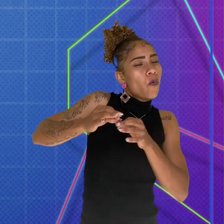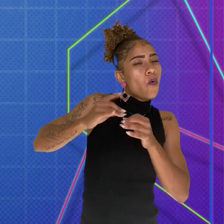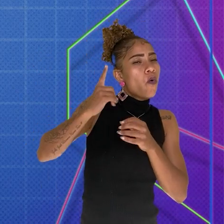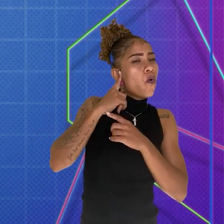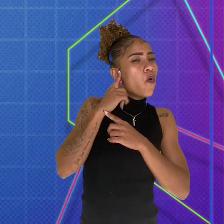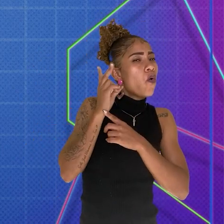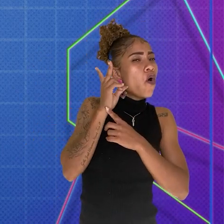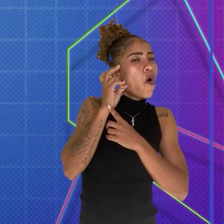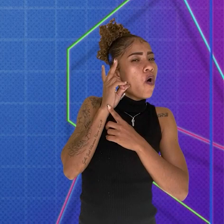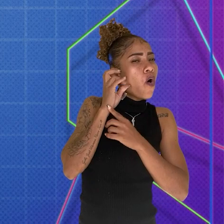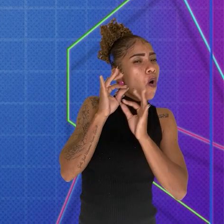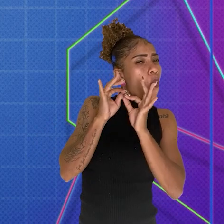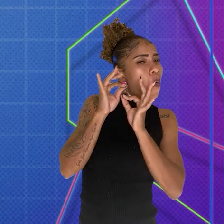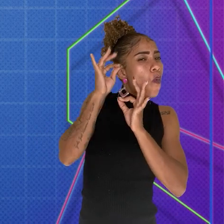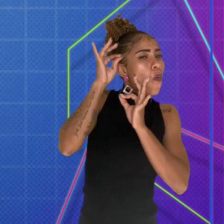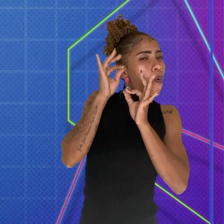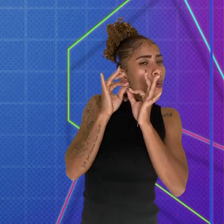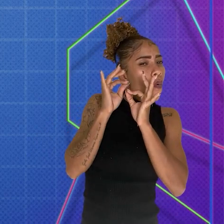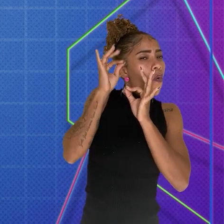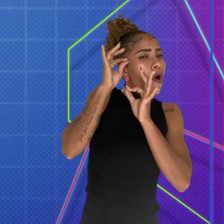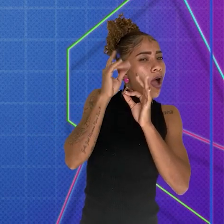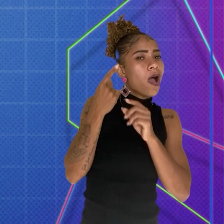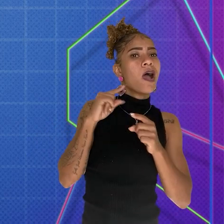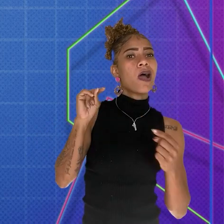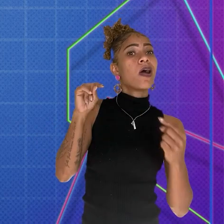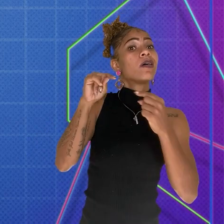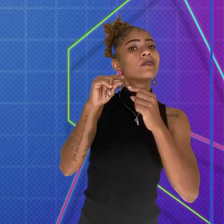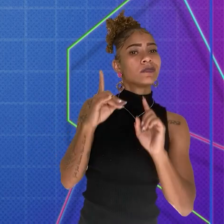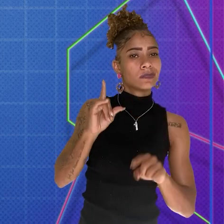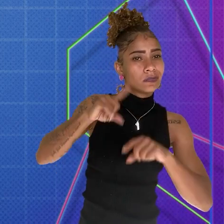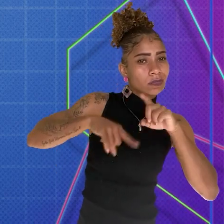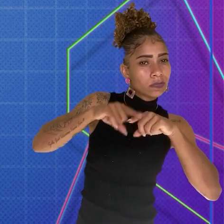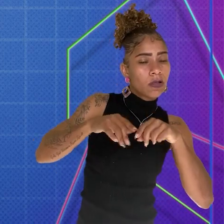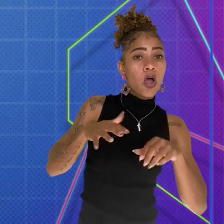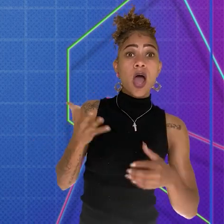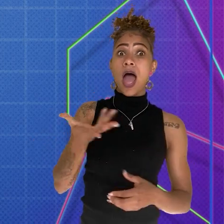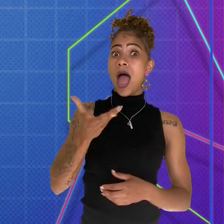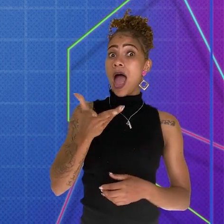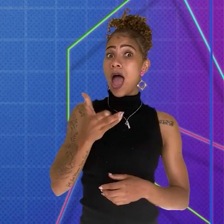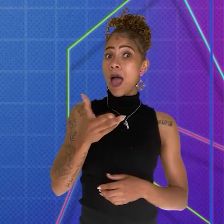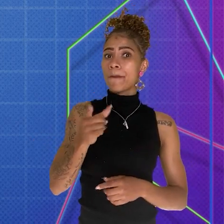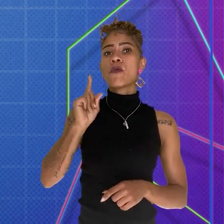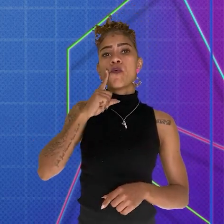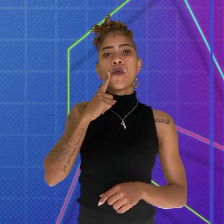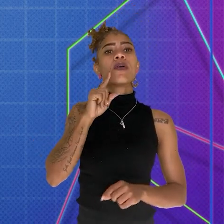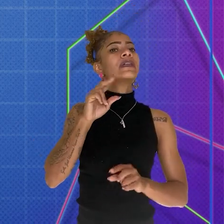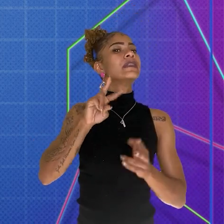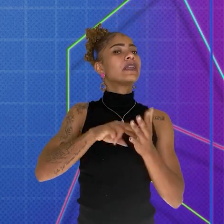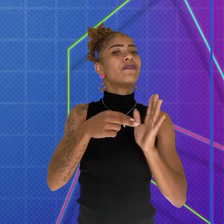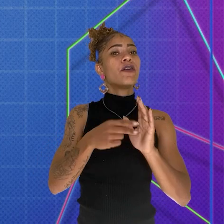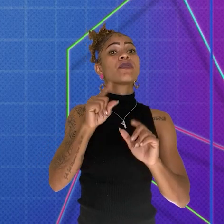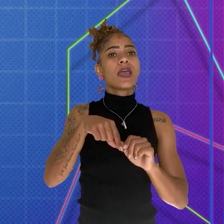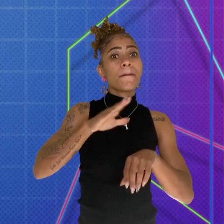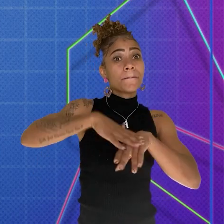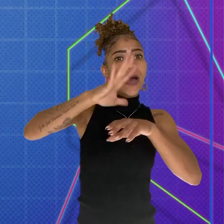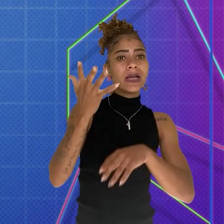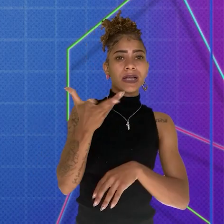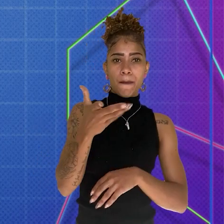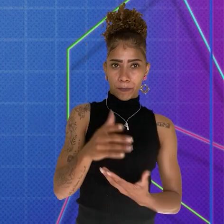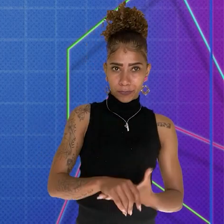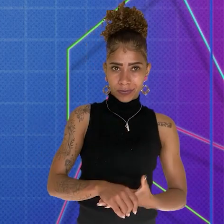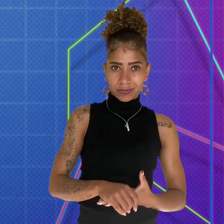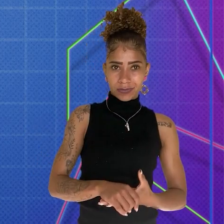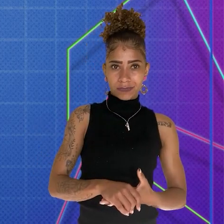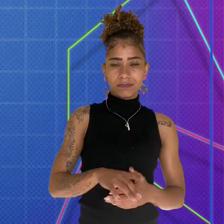pode ajudar a corresponder à velocidade do objeto. Se um objeto estiver se movendo rapidamente, o som correspondente deve ser